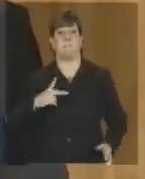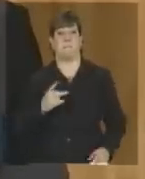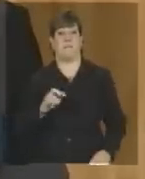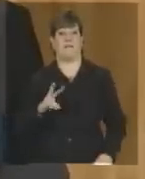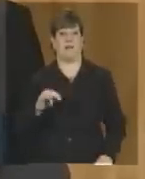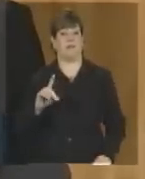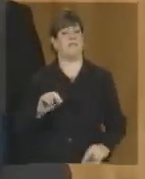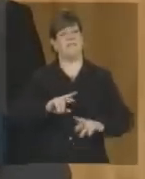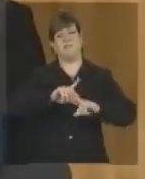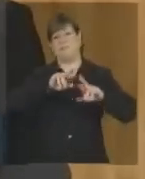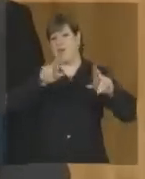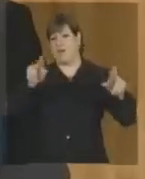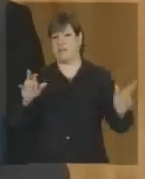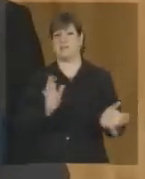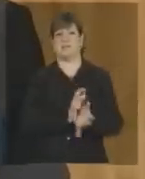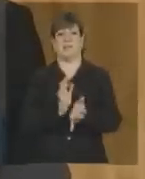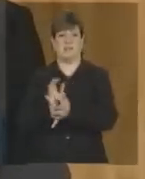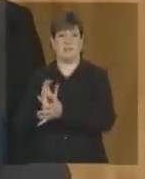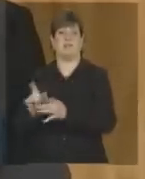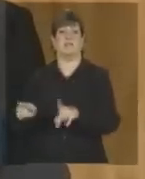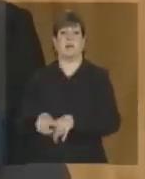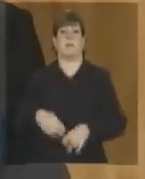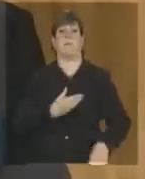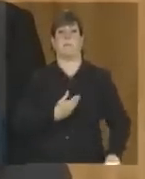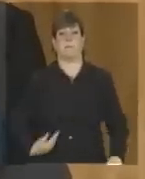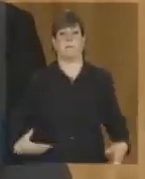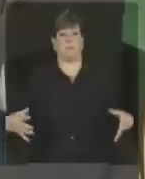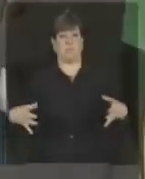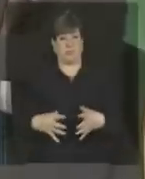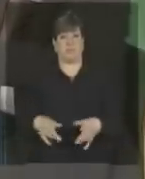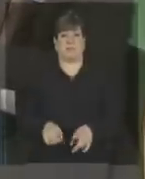em várias áreas do setor privado e setor público,